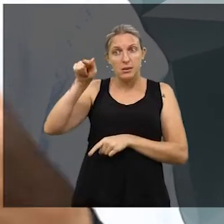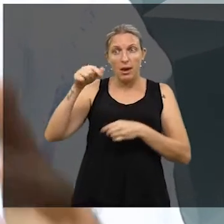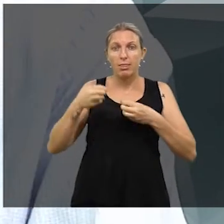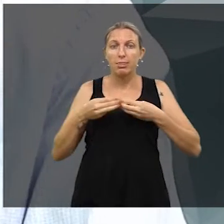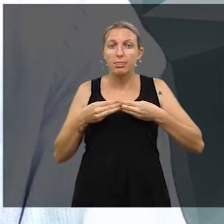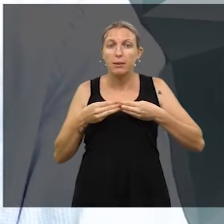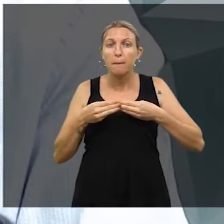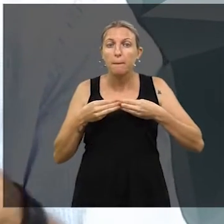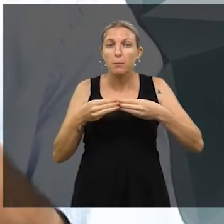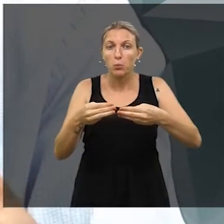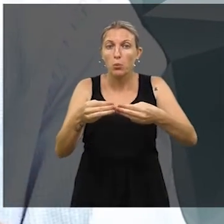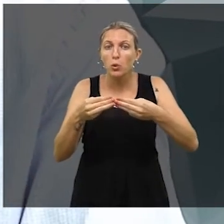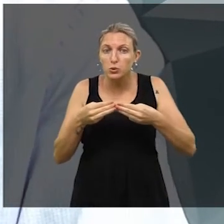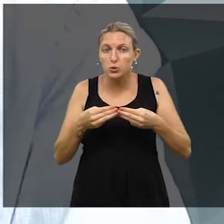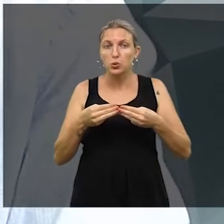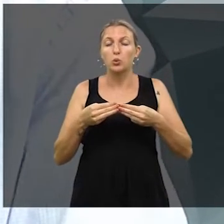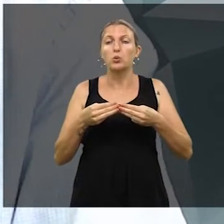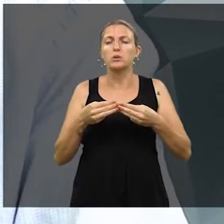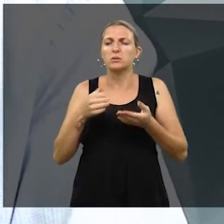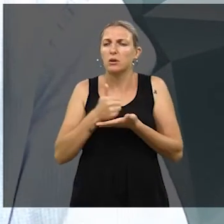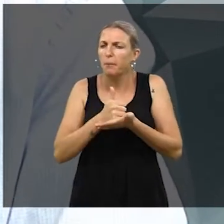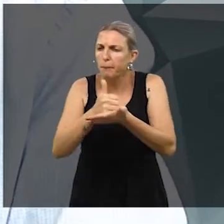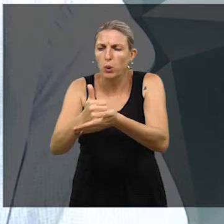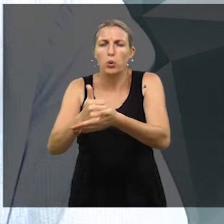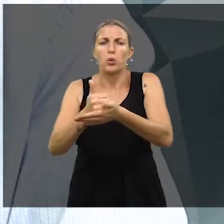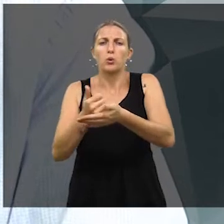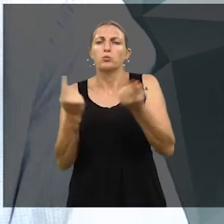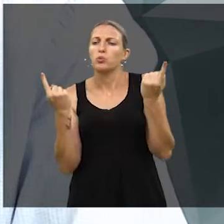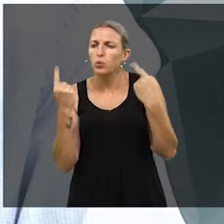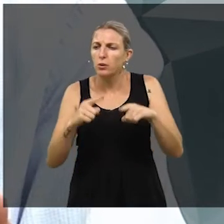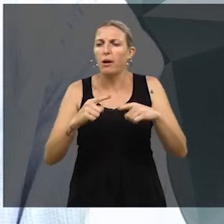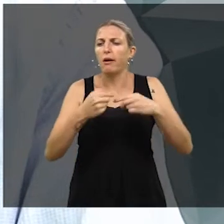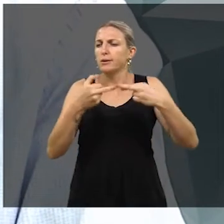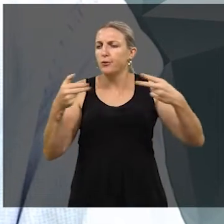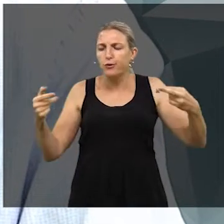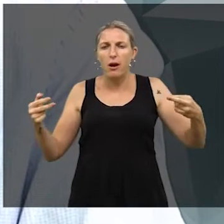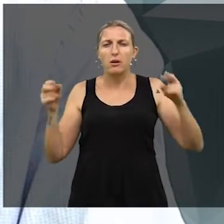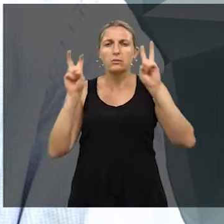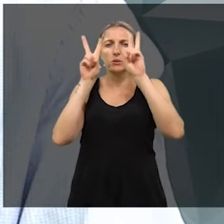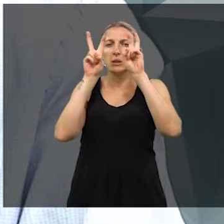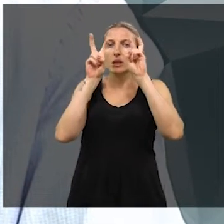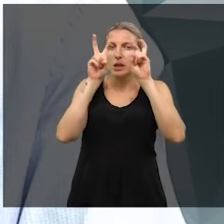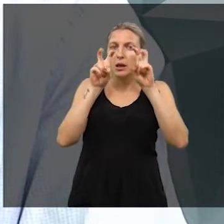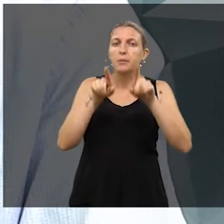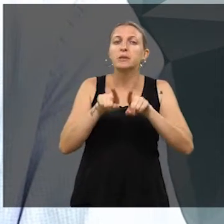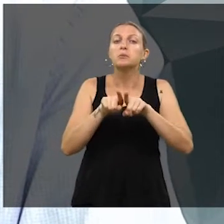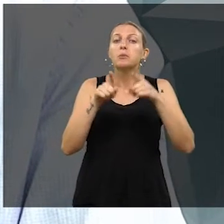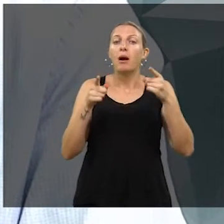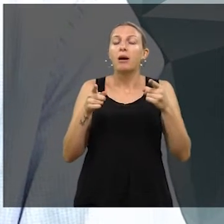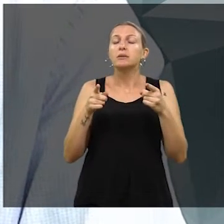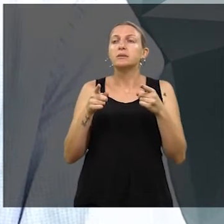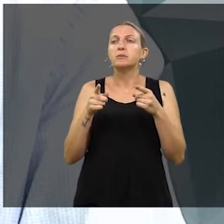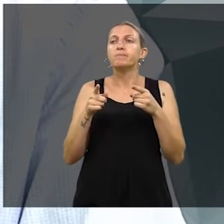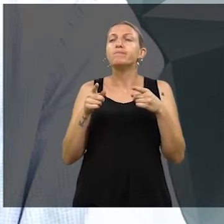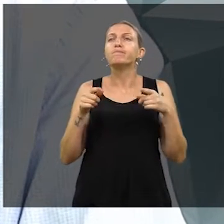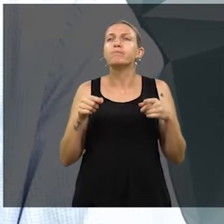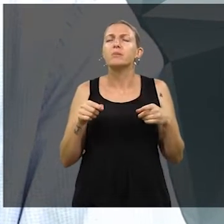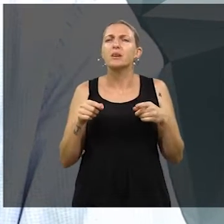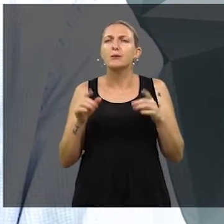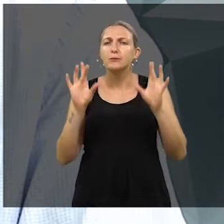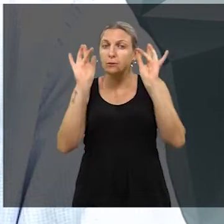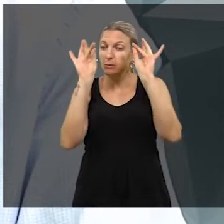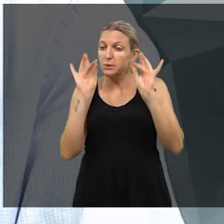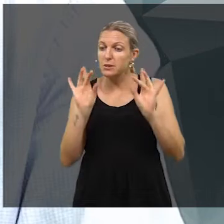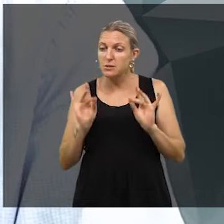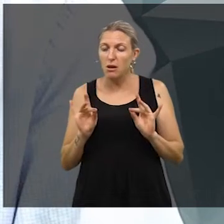moções de apoio, moções contrárias a também diversos temas, mas especialmente fazer esta relação ao